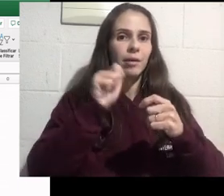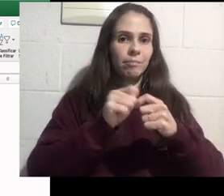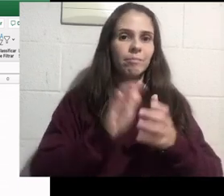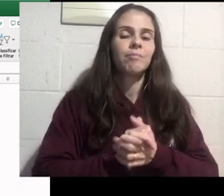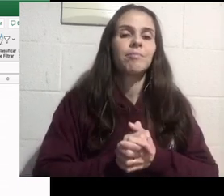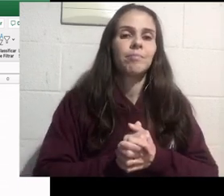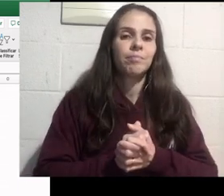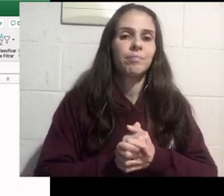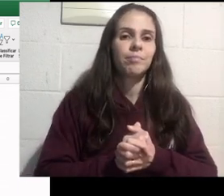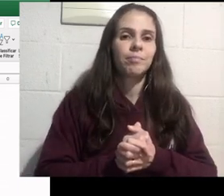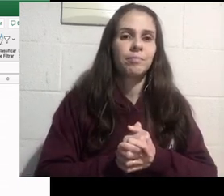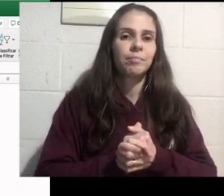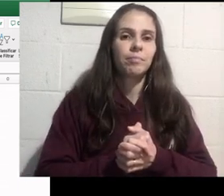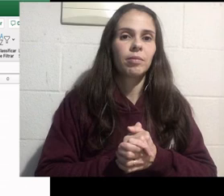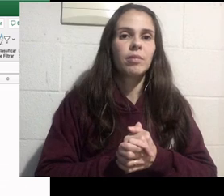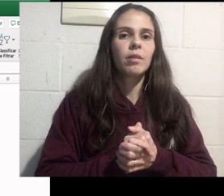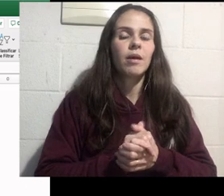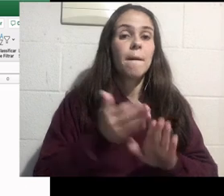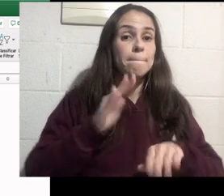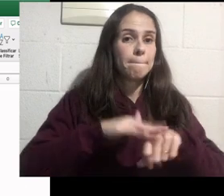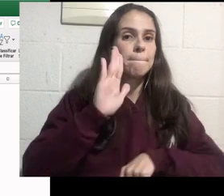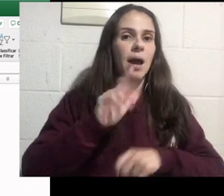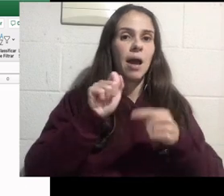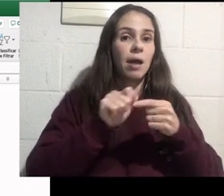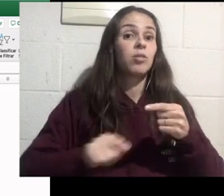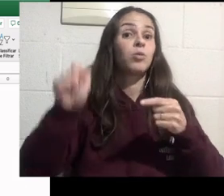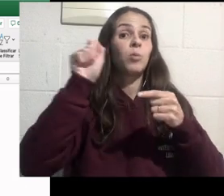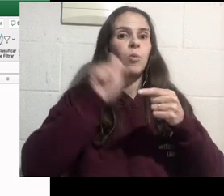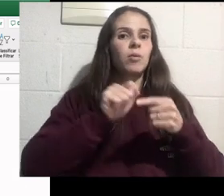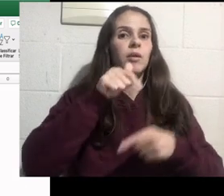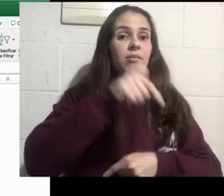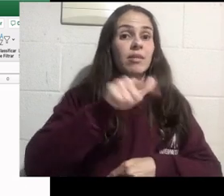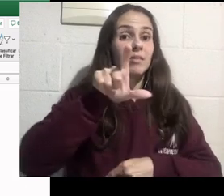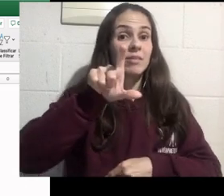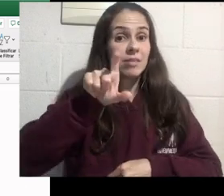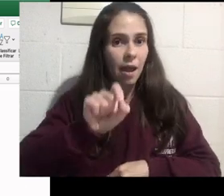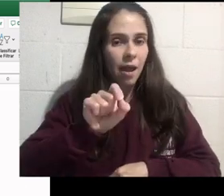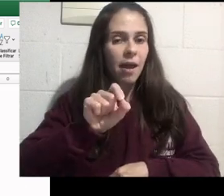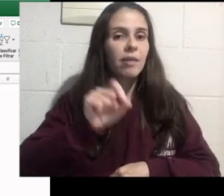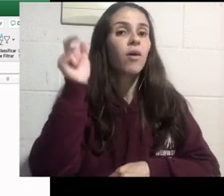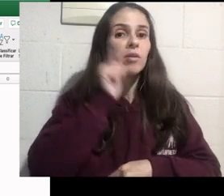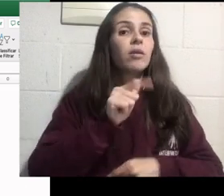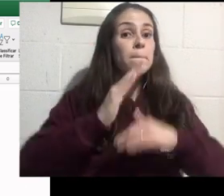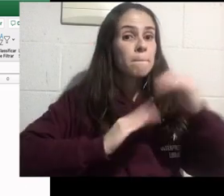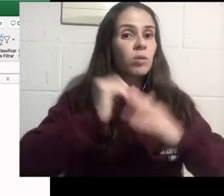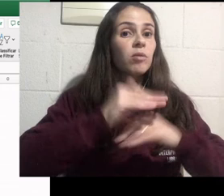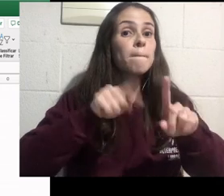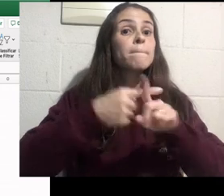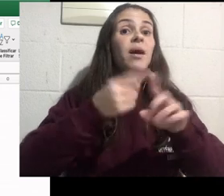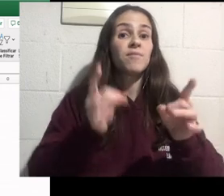vender uma unidade que não está inteira. Então, sempre a gente arredonda para mais. Então, produzindo 710 unidades e vendendo, a gente vai